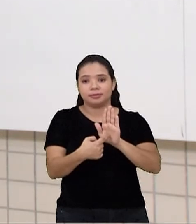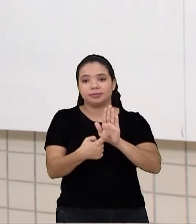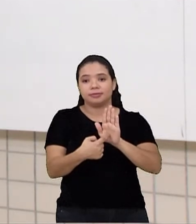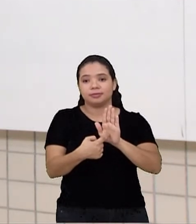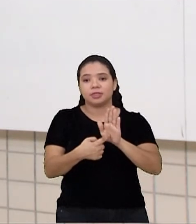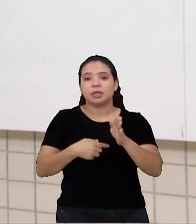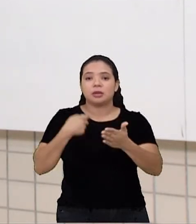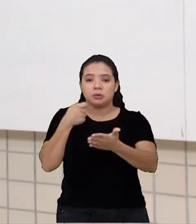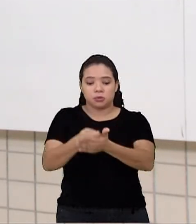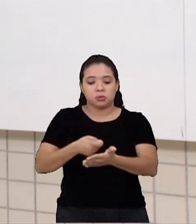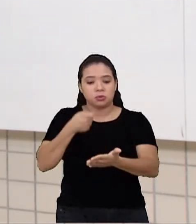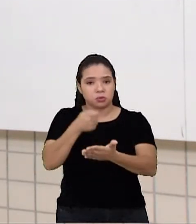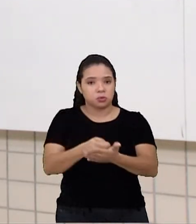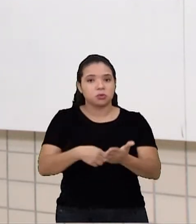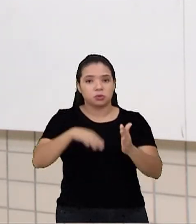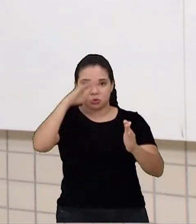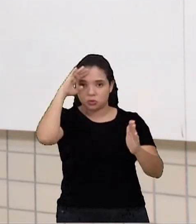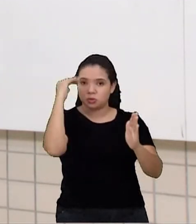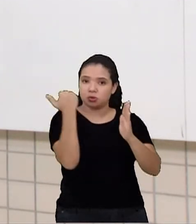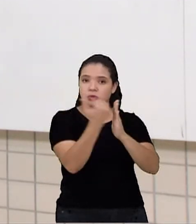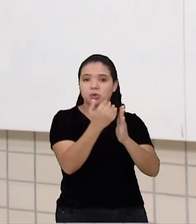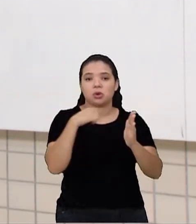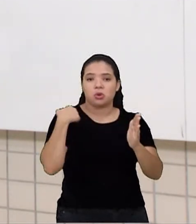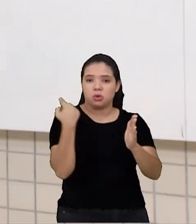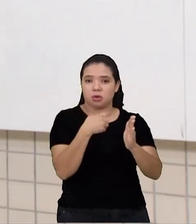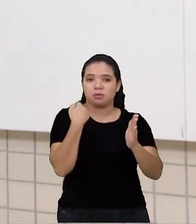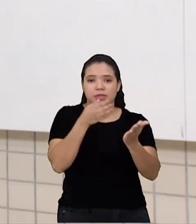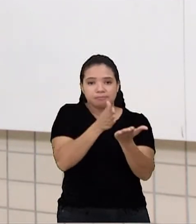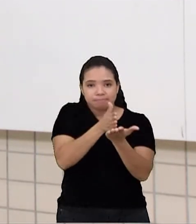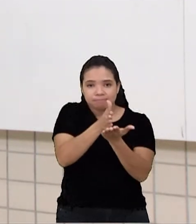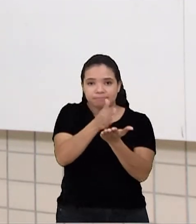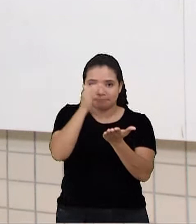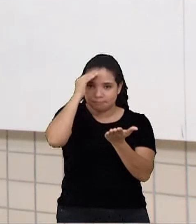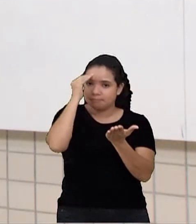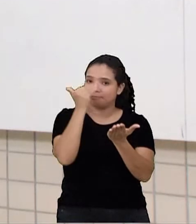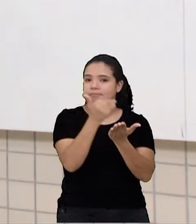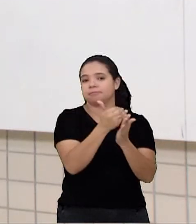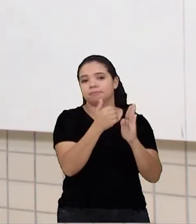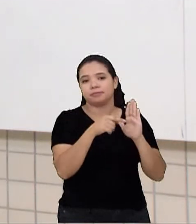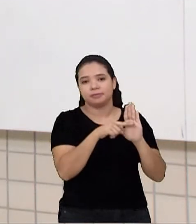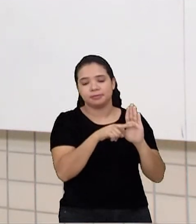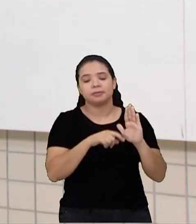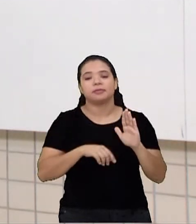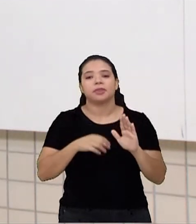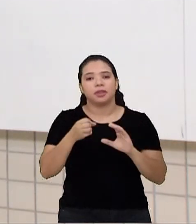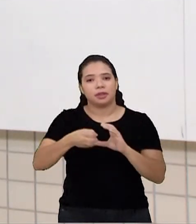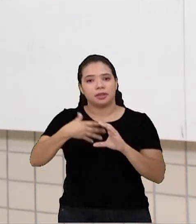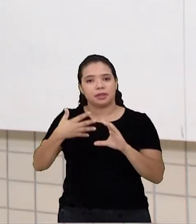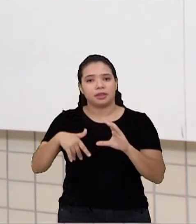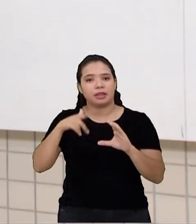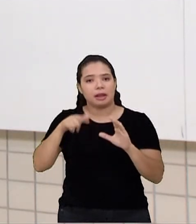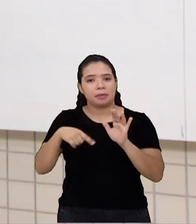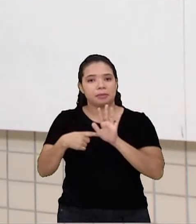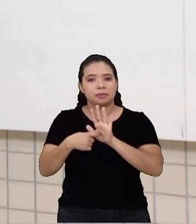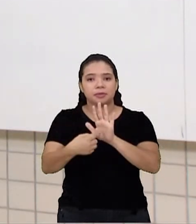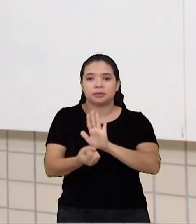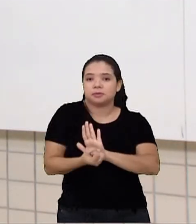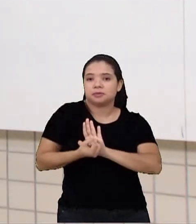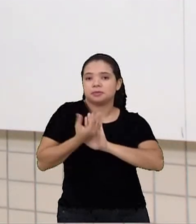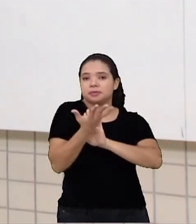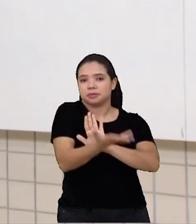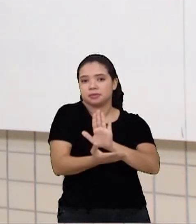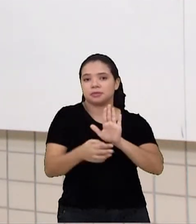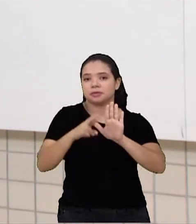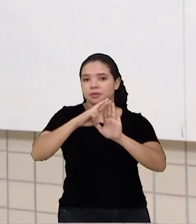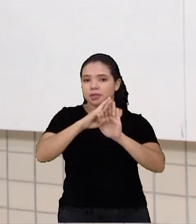devemos seguir. Então, vocês viram que o texto normativo ele tem essa característica, ele é expositivo, ele apenas expõe